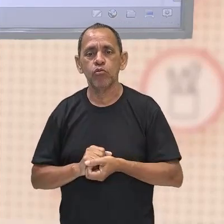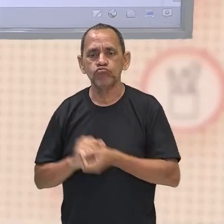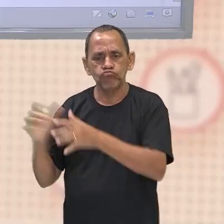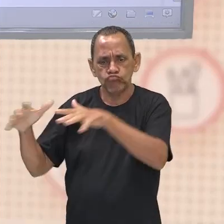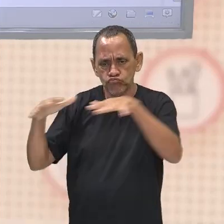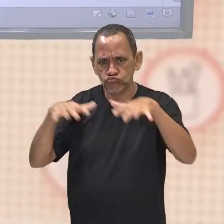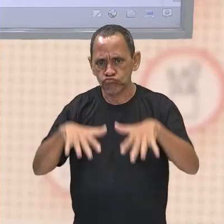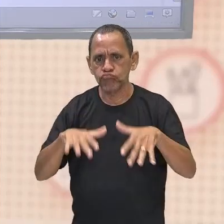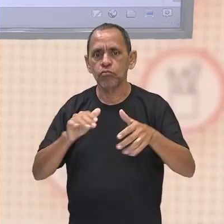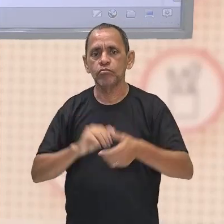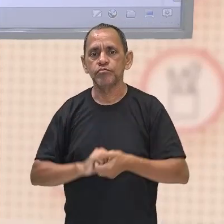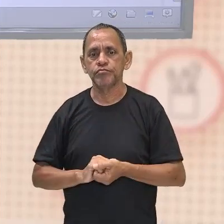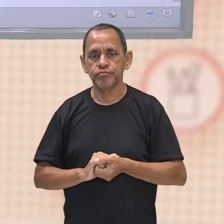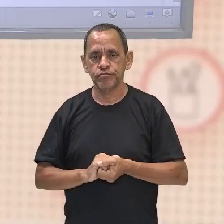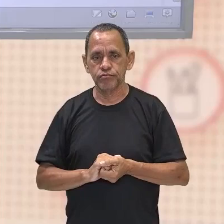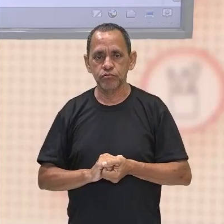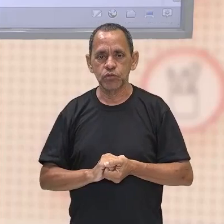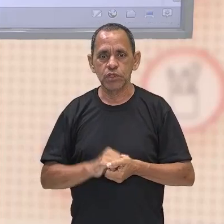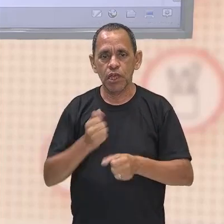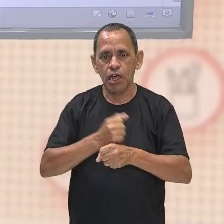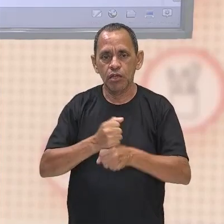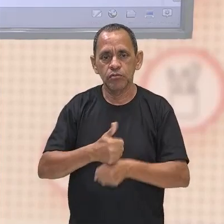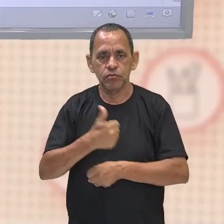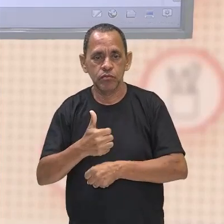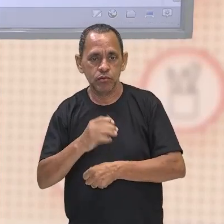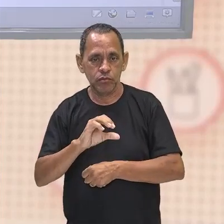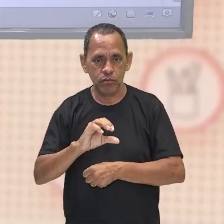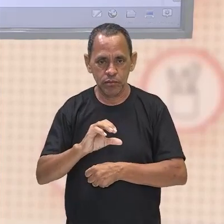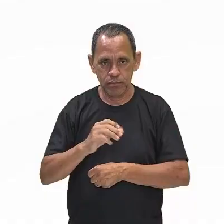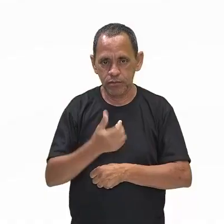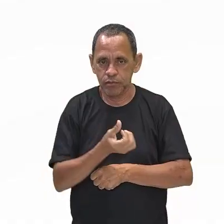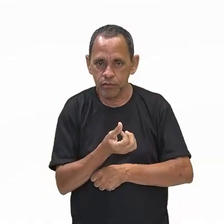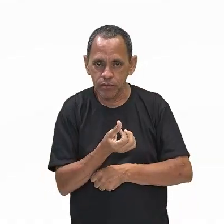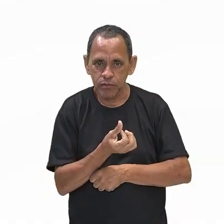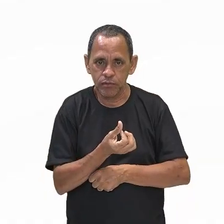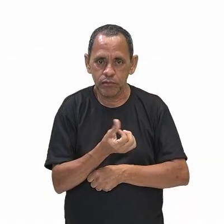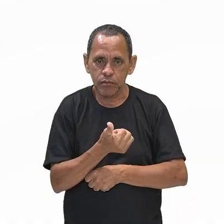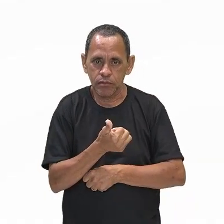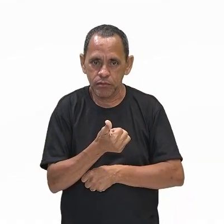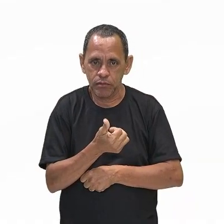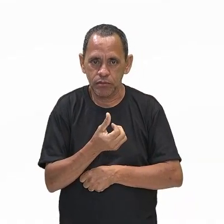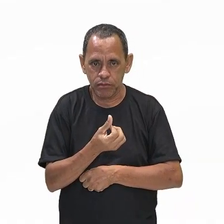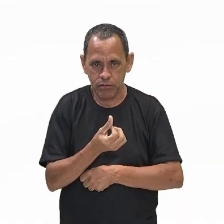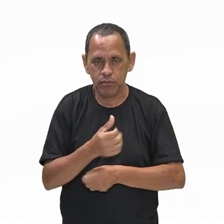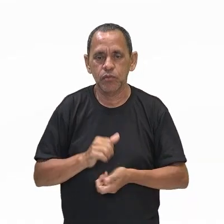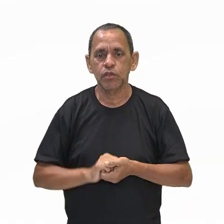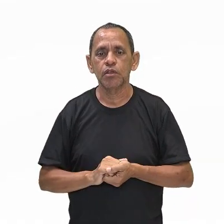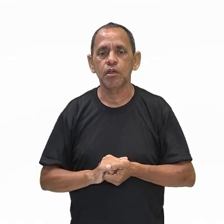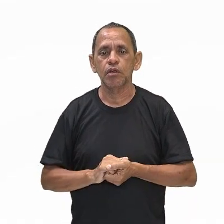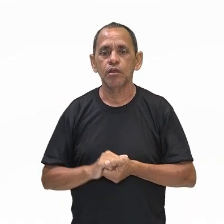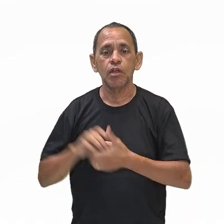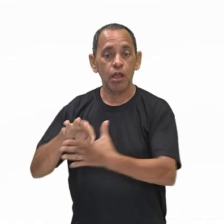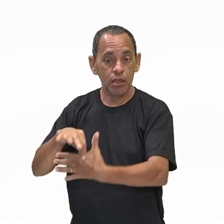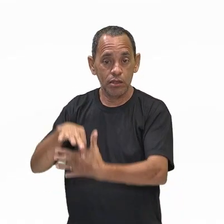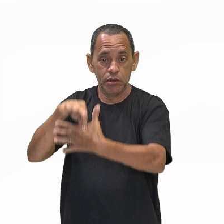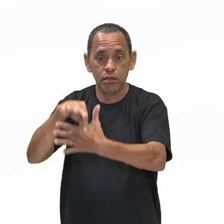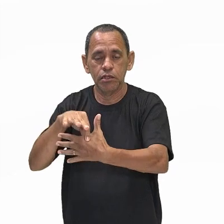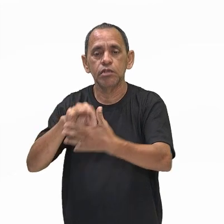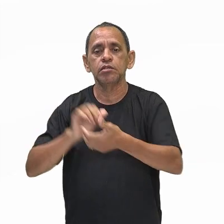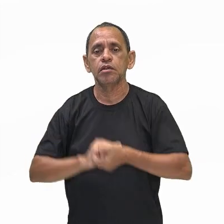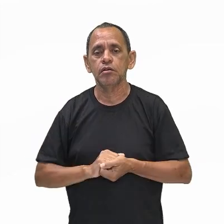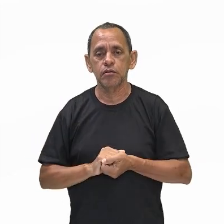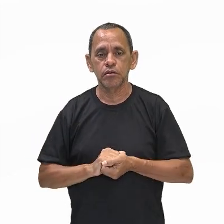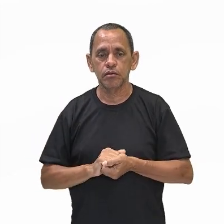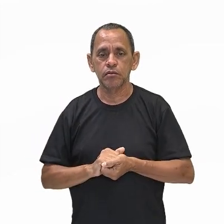na história, a gente vai falar então de 1616, que aí no comando do Francisco Caldeira de Castelo Branco, eles